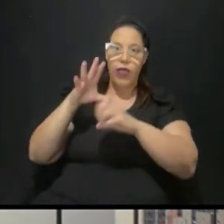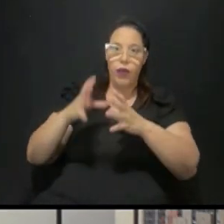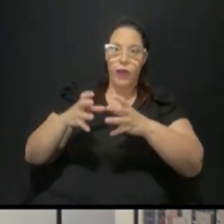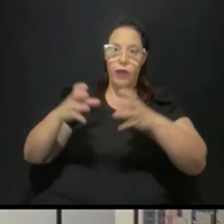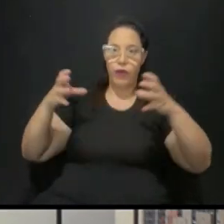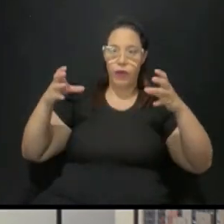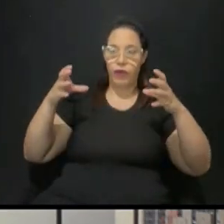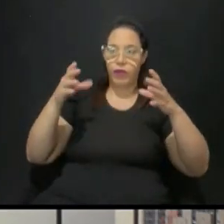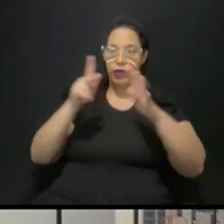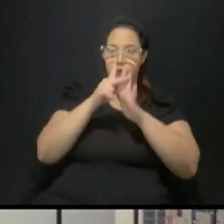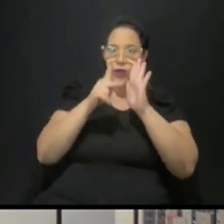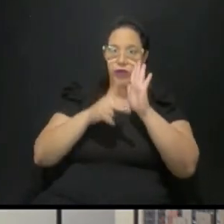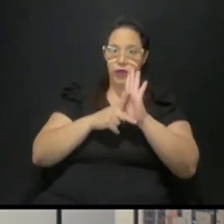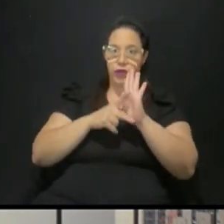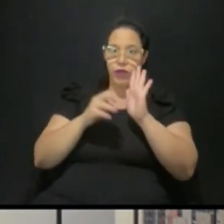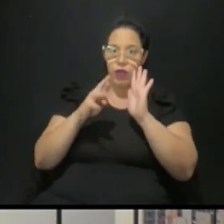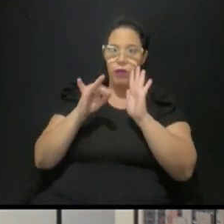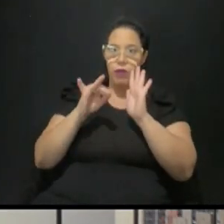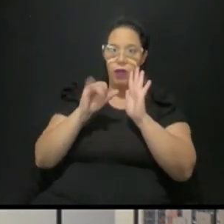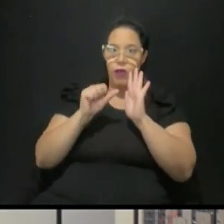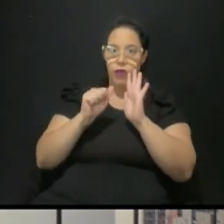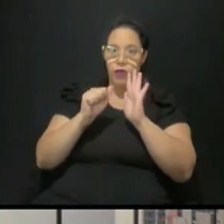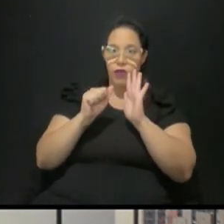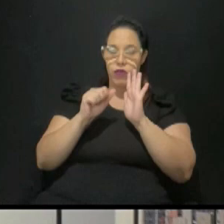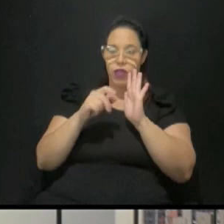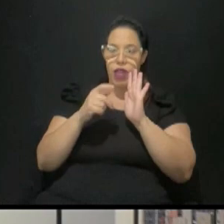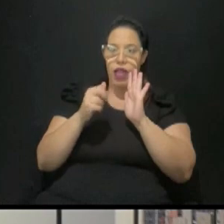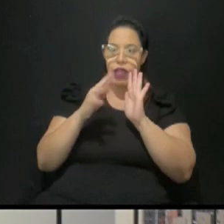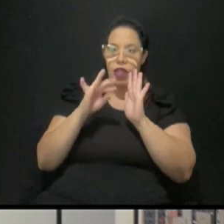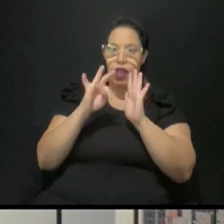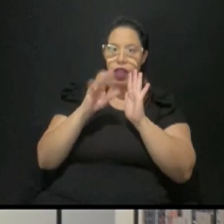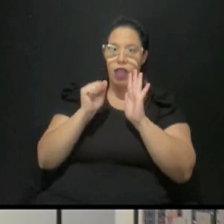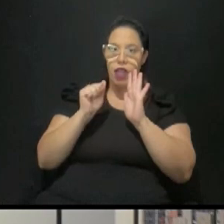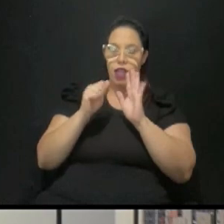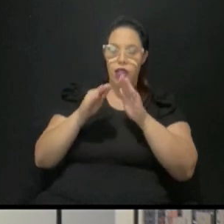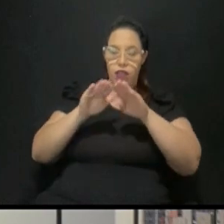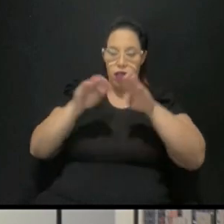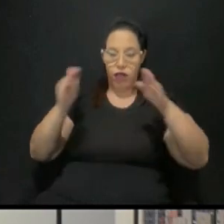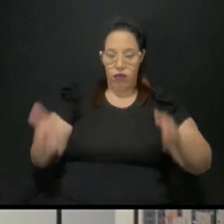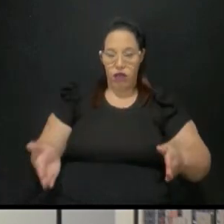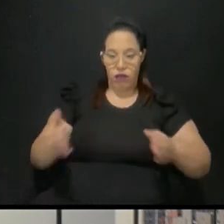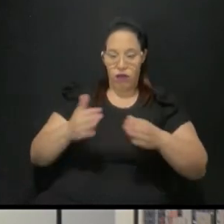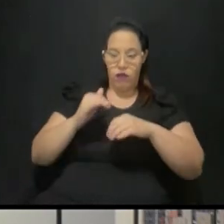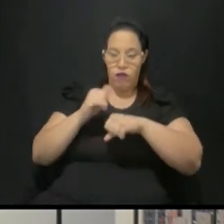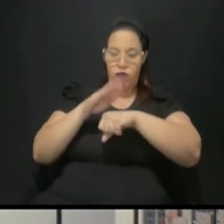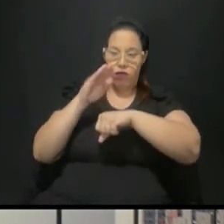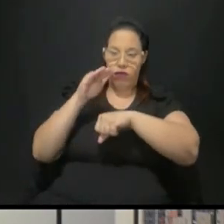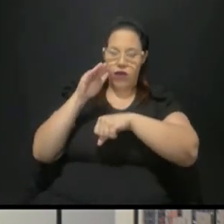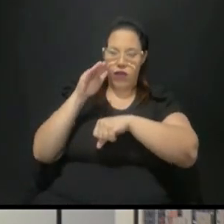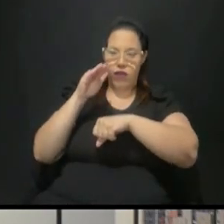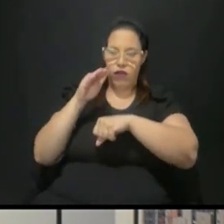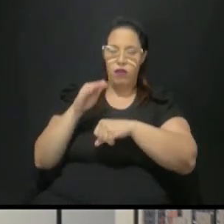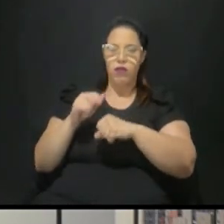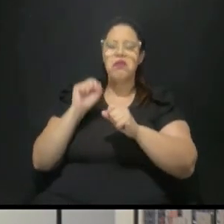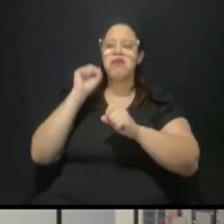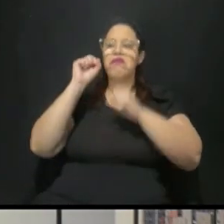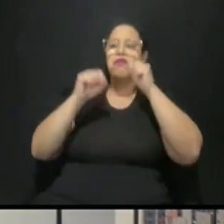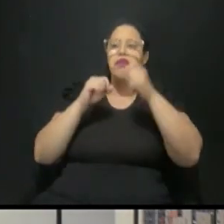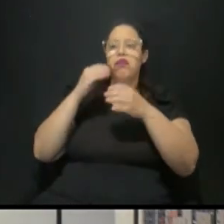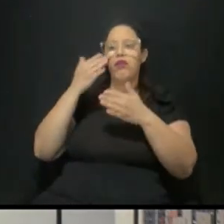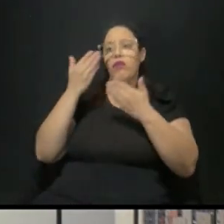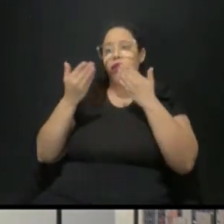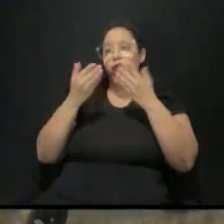o Bolsa Atleta Pódio, que recebe um valor maior. Como vocês analisam essa bolsa de incentivo para